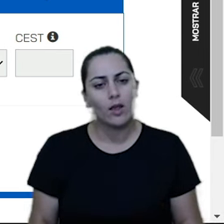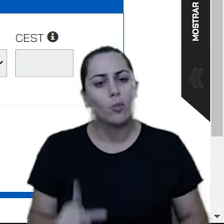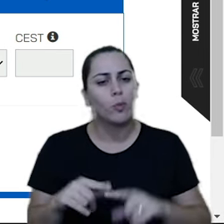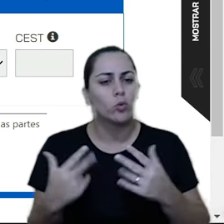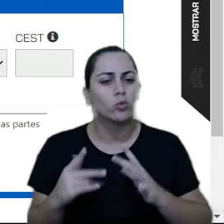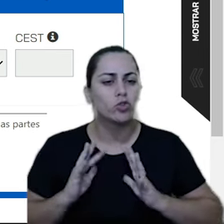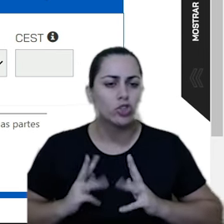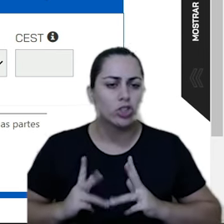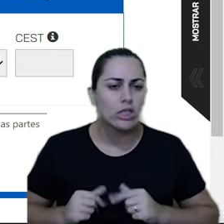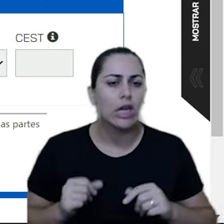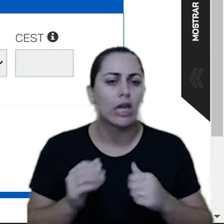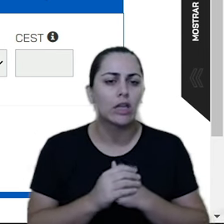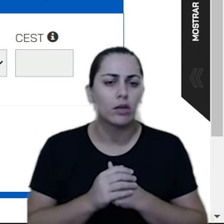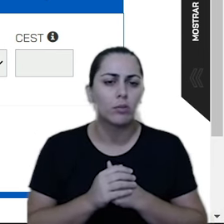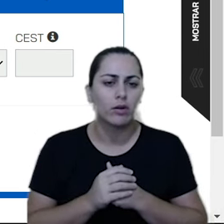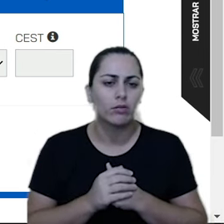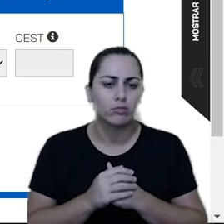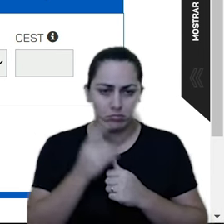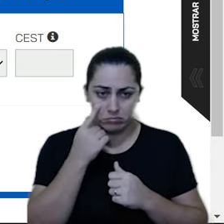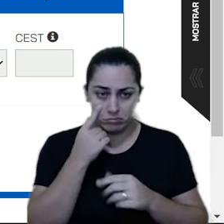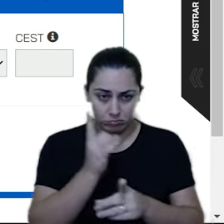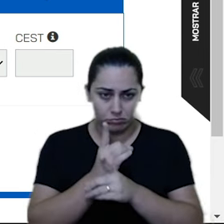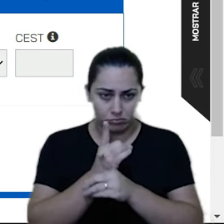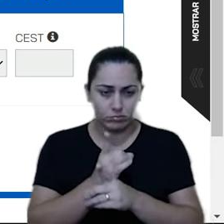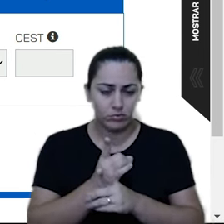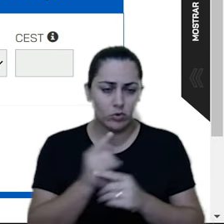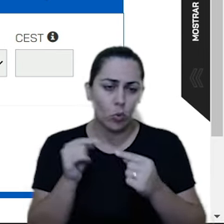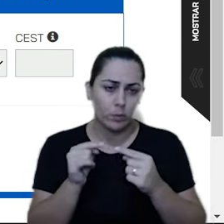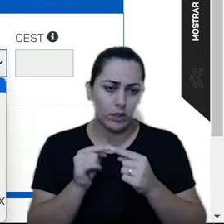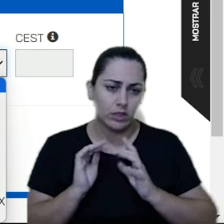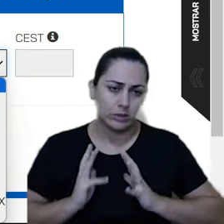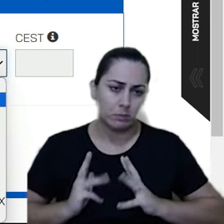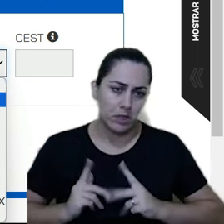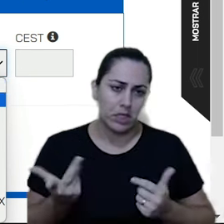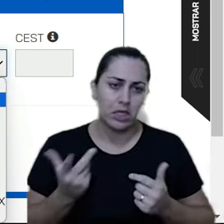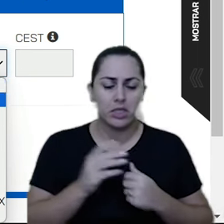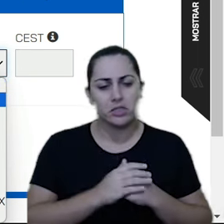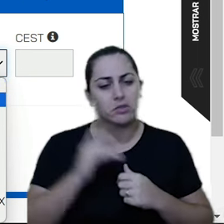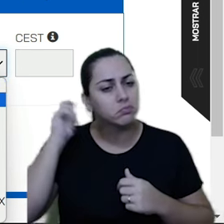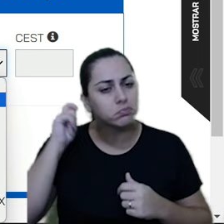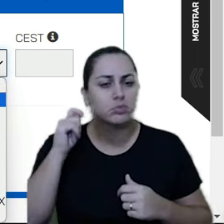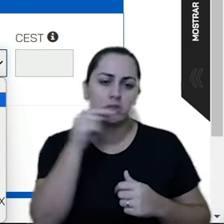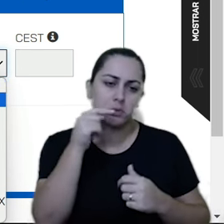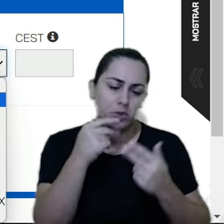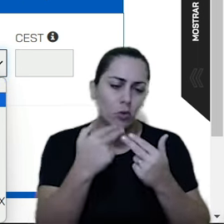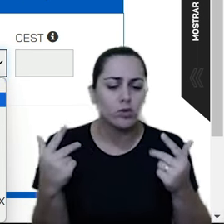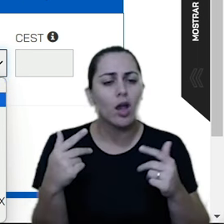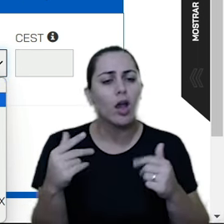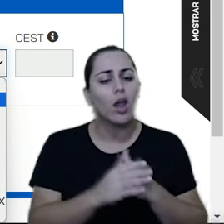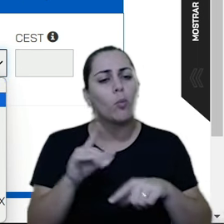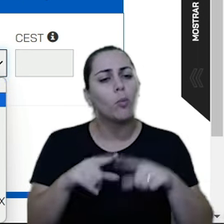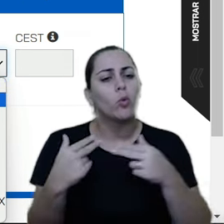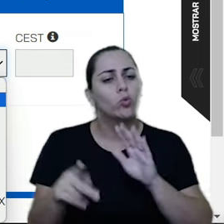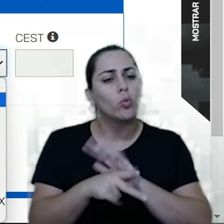higiene ou tocador e suas partes aqui ó artigos de higiene ele é um produto nacional eu comprei ele